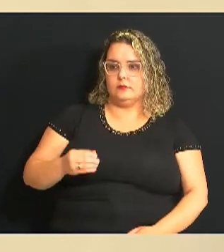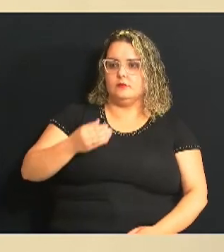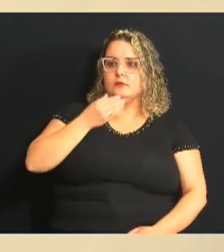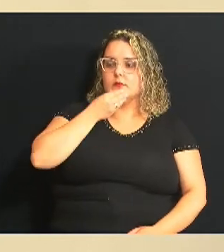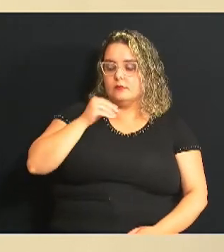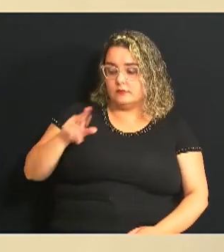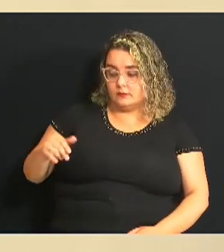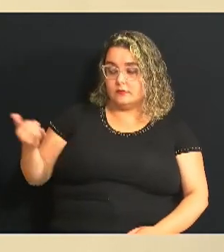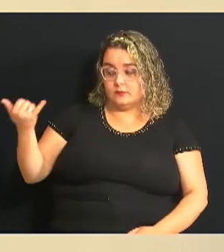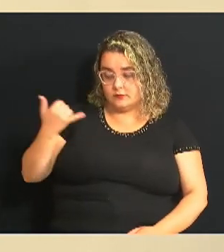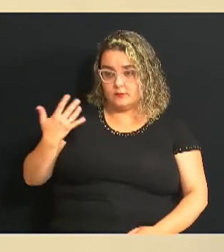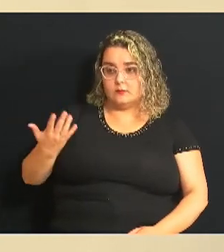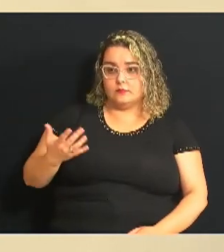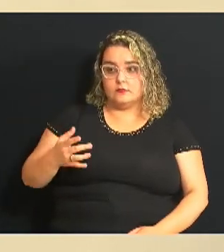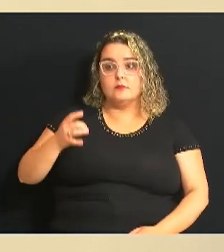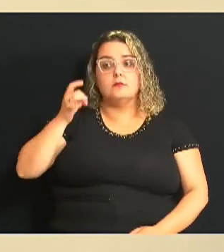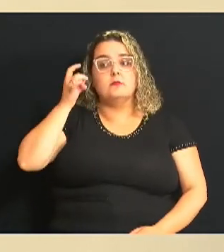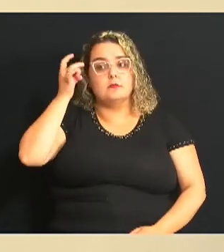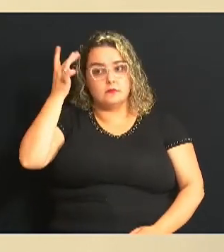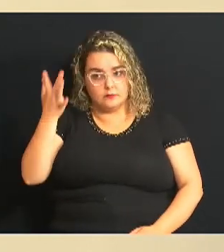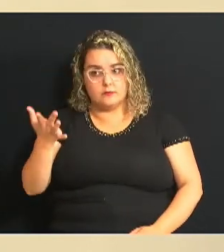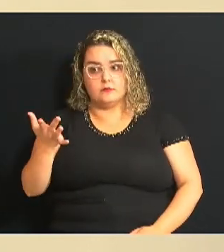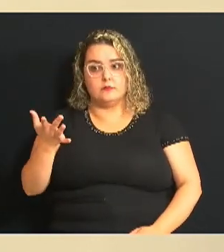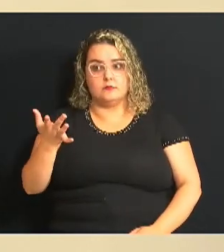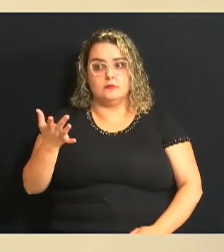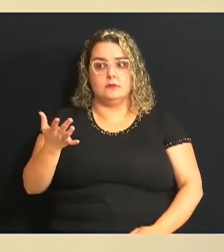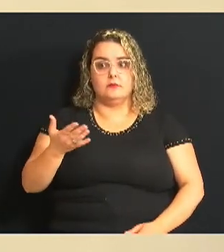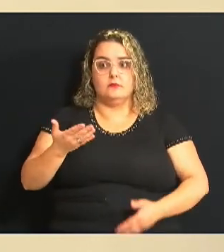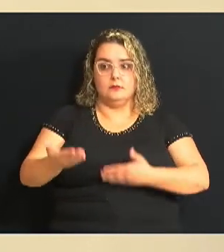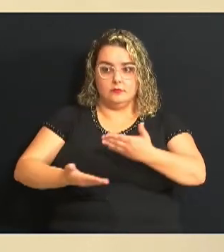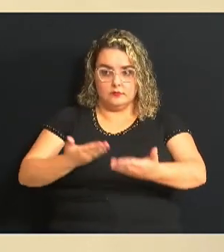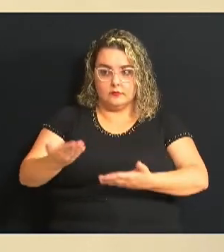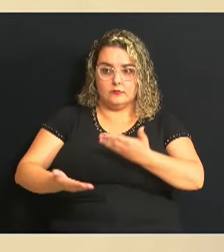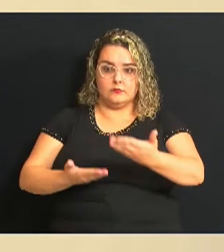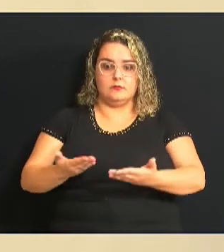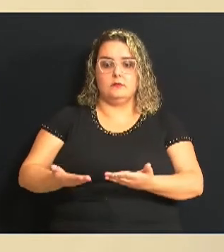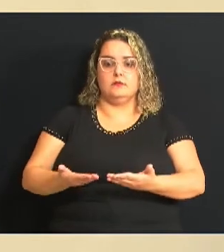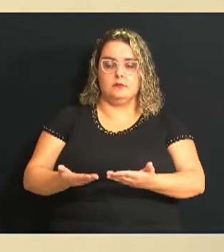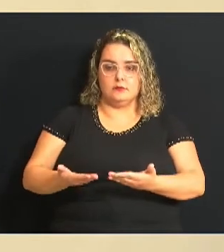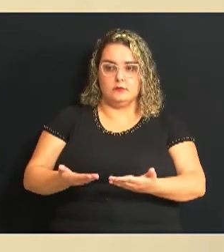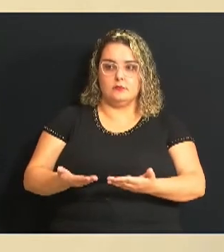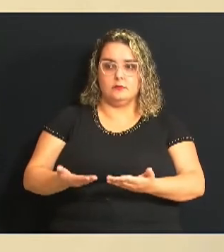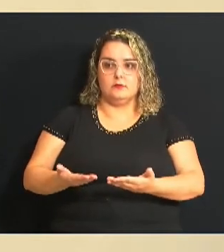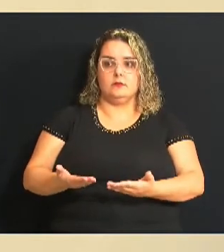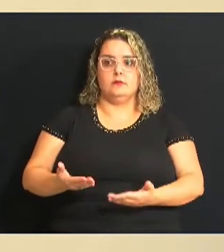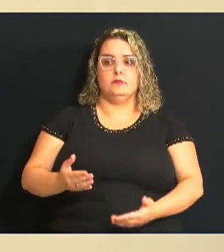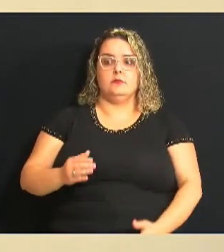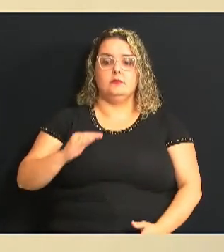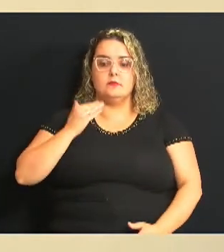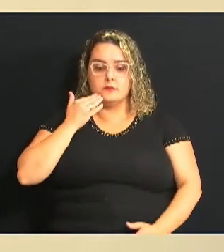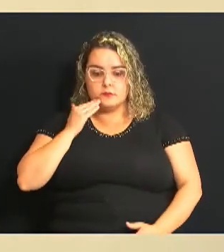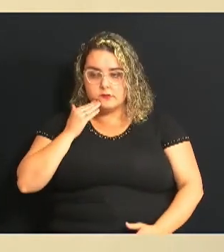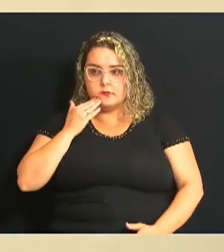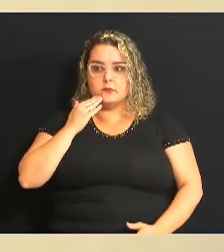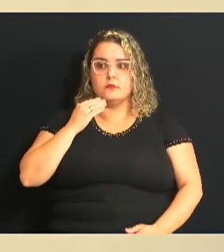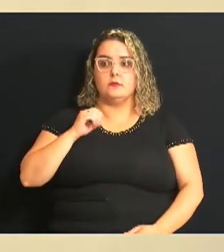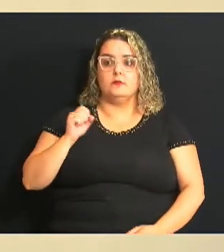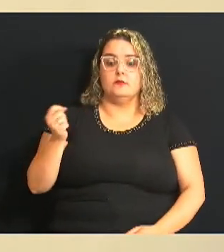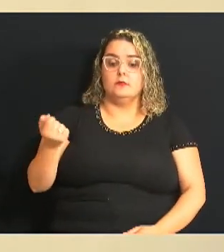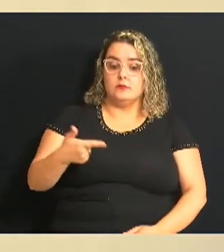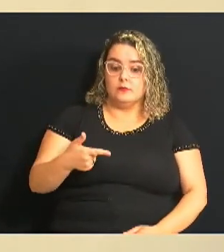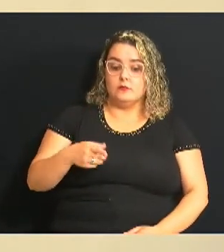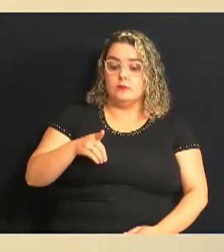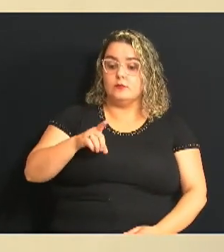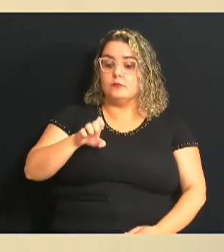fácil você tratar uma deficiência técnica do que um desvio de caráter. Então é